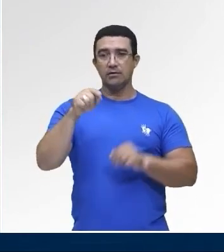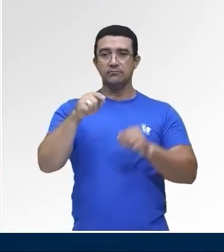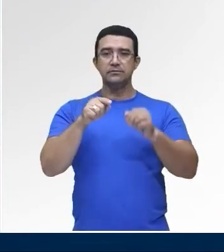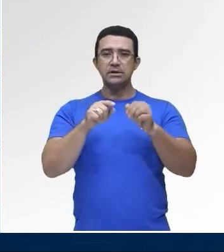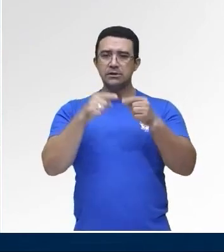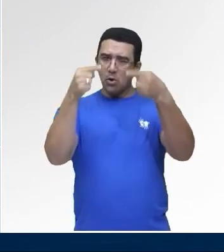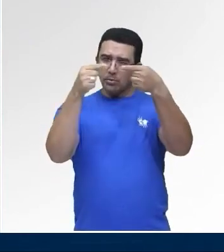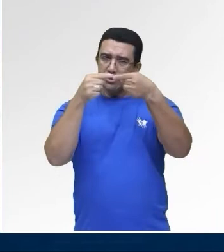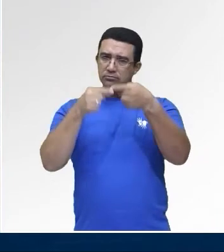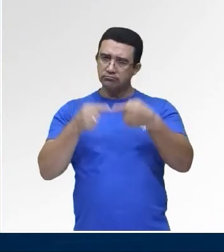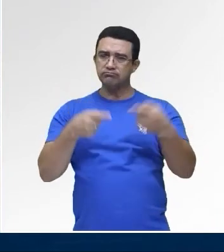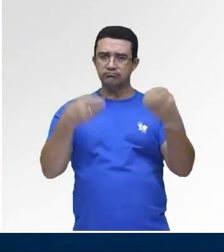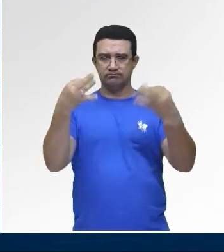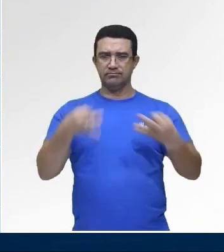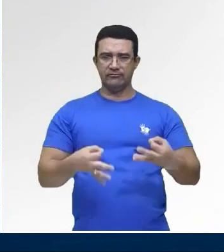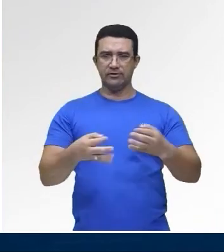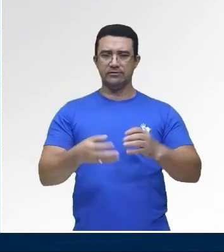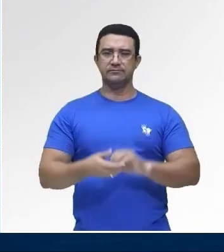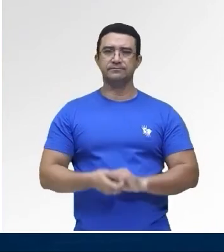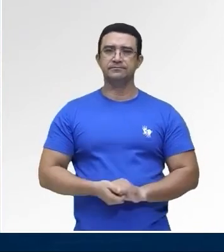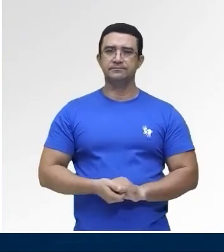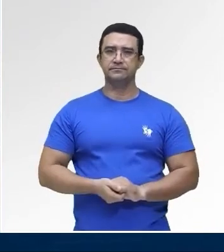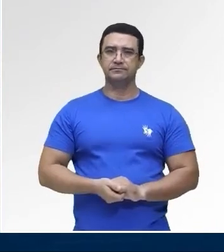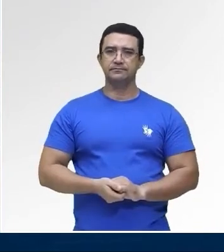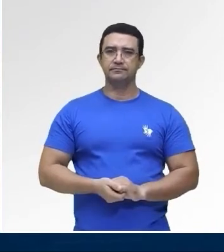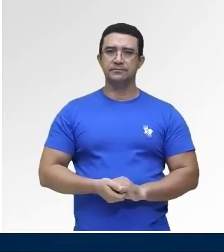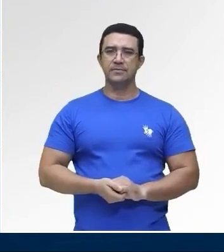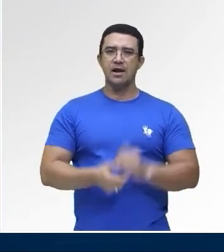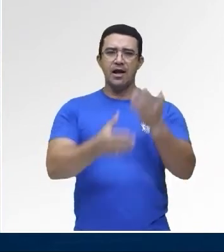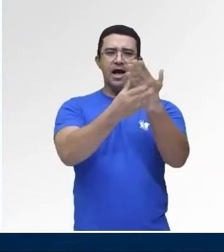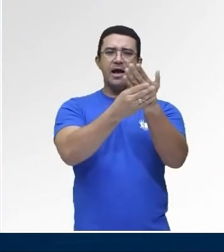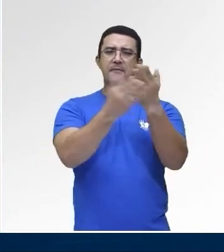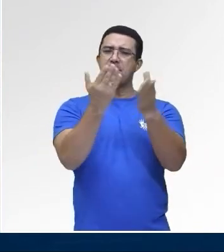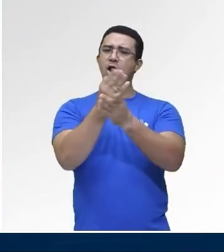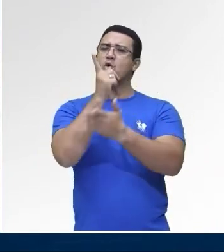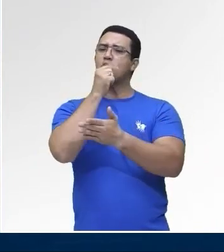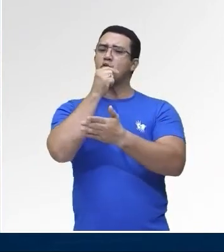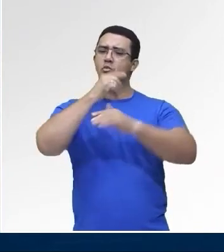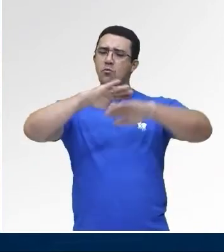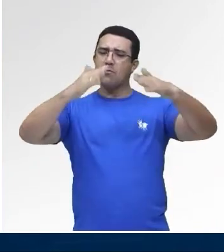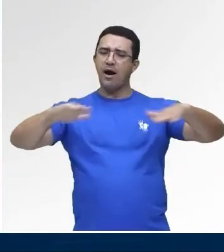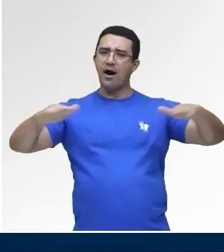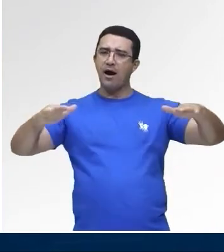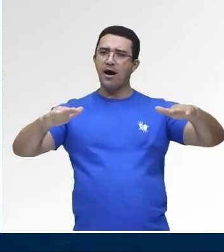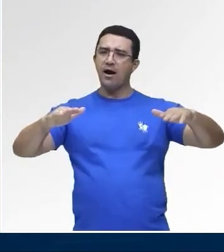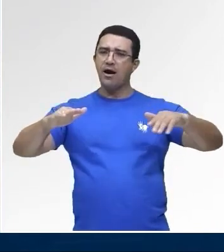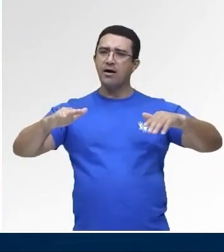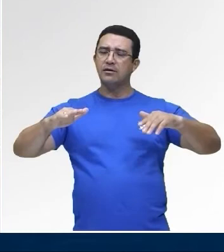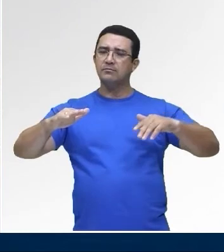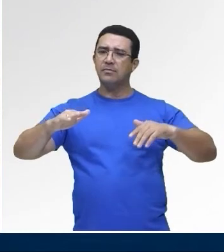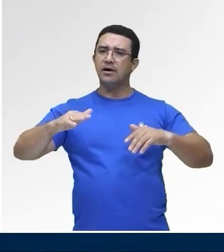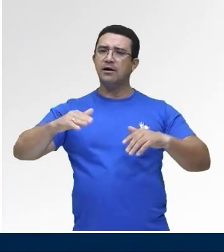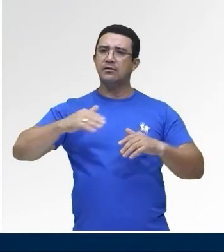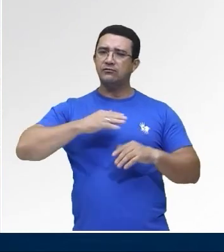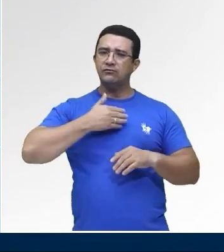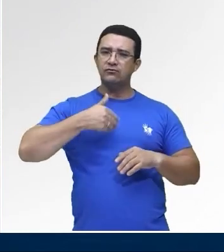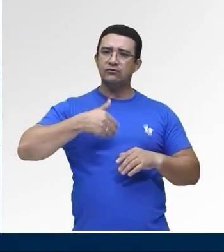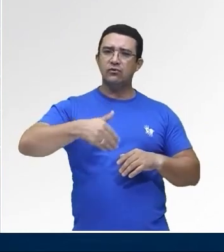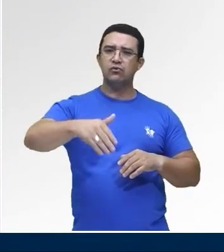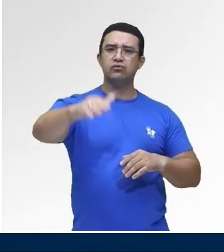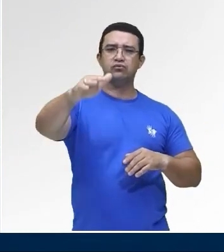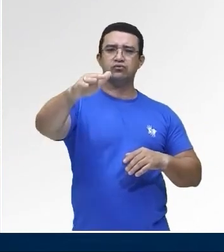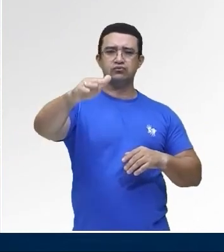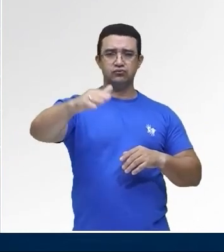Seguindo para as outras estrofes, as mãos do mar vêm e vão, as mãos do mar pela